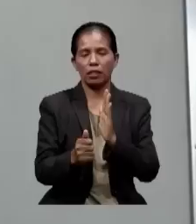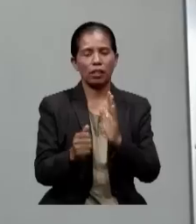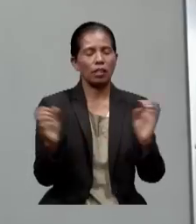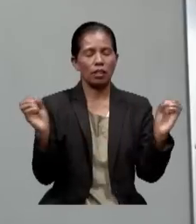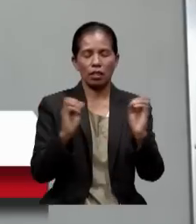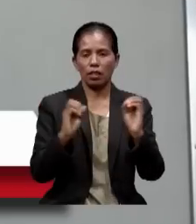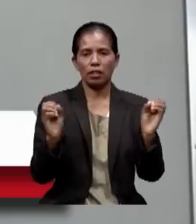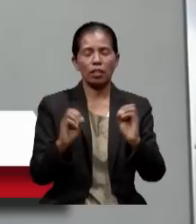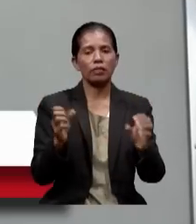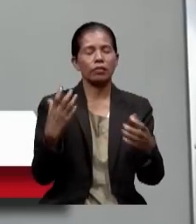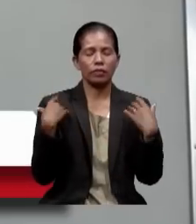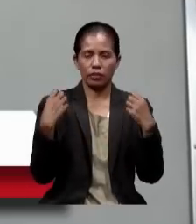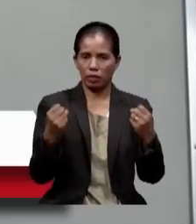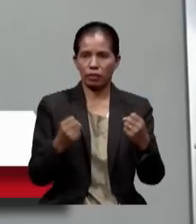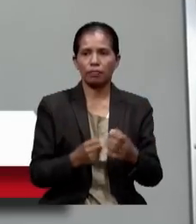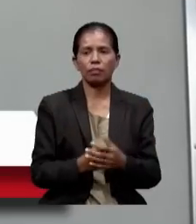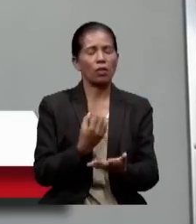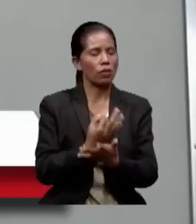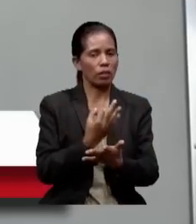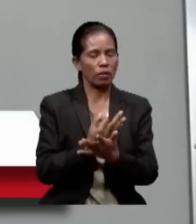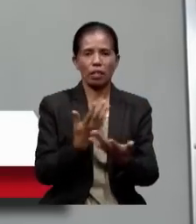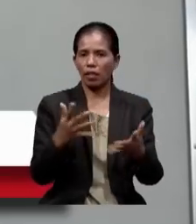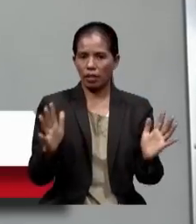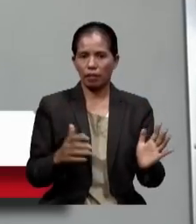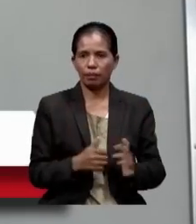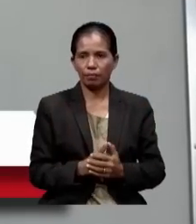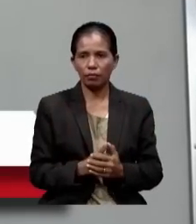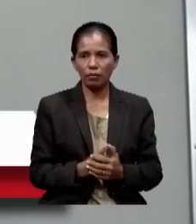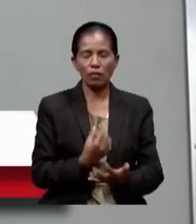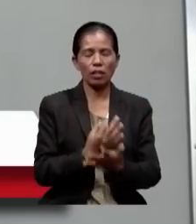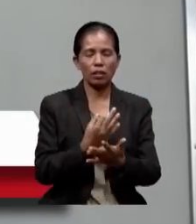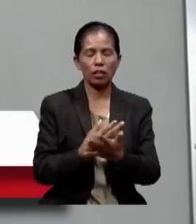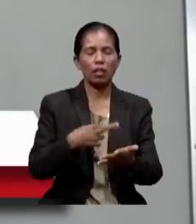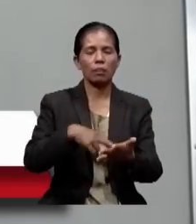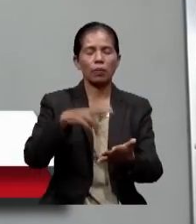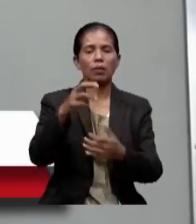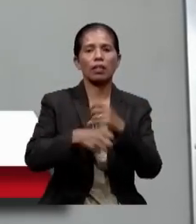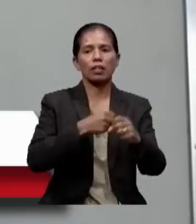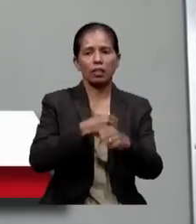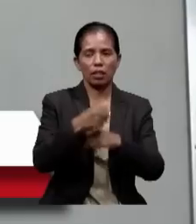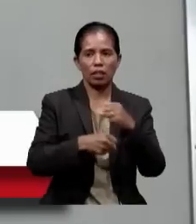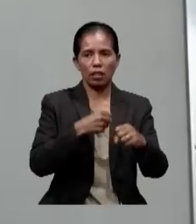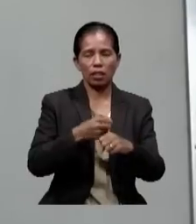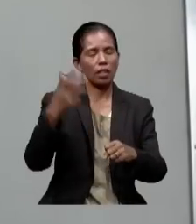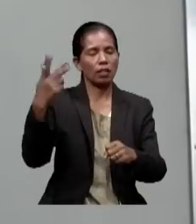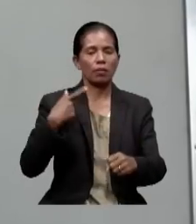Osan maglaya, osan aprova tintina ni Parlamento Nacional, ne? Podial se.